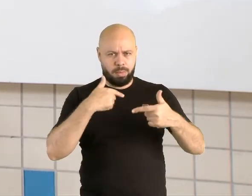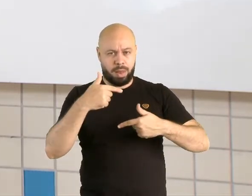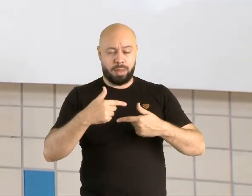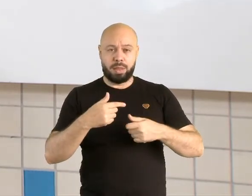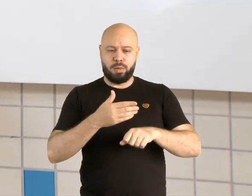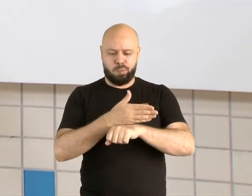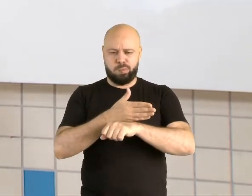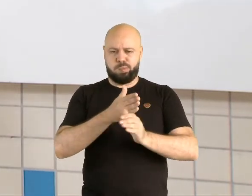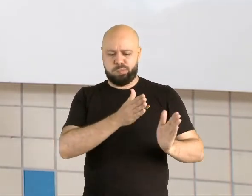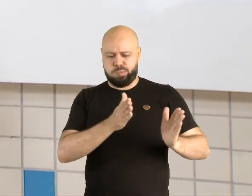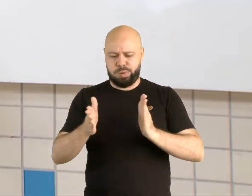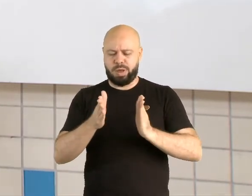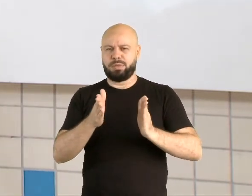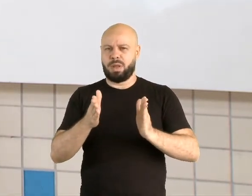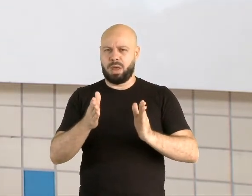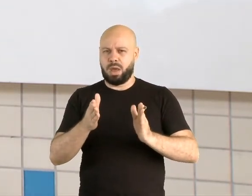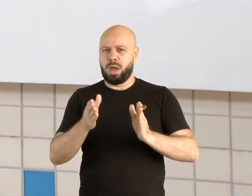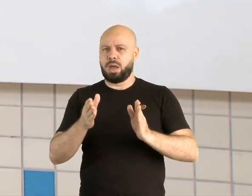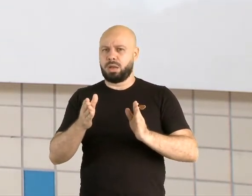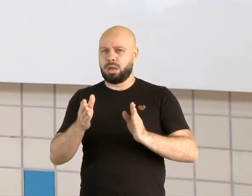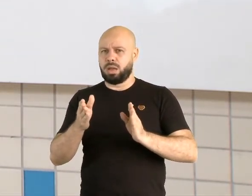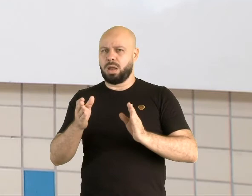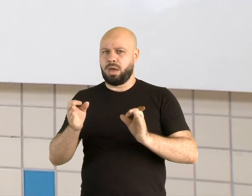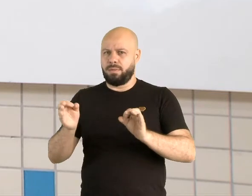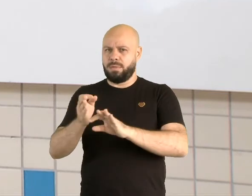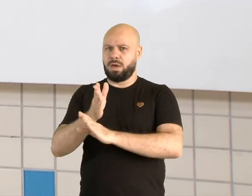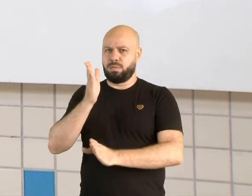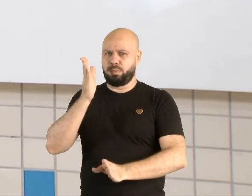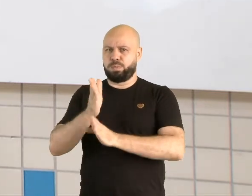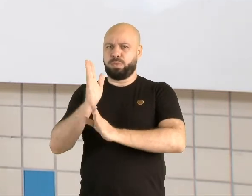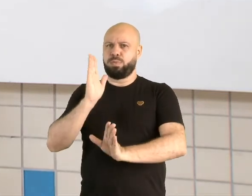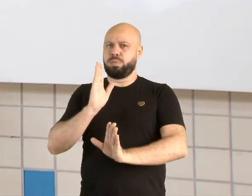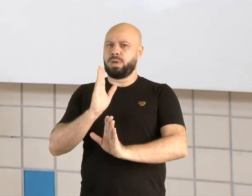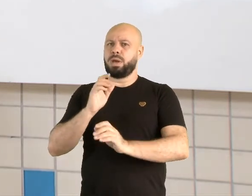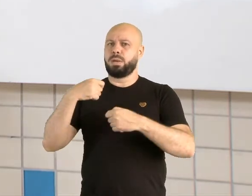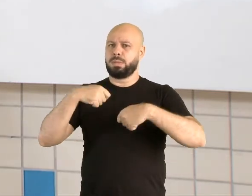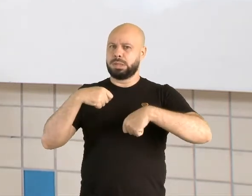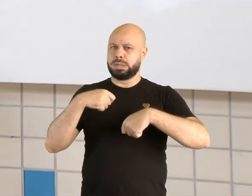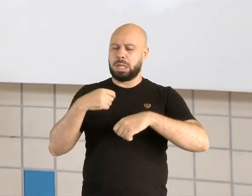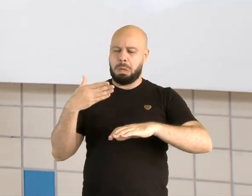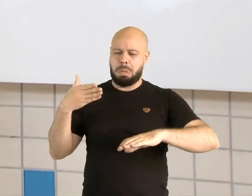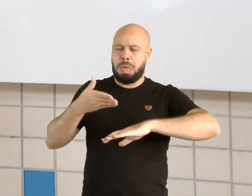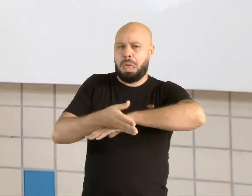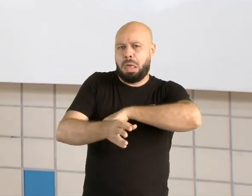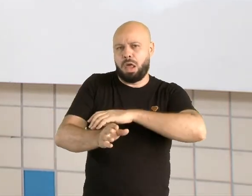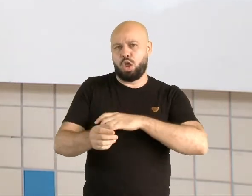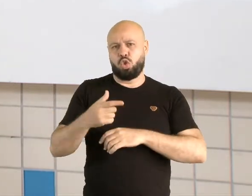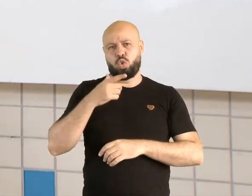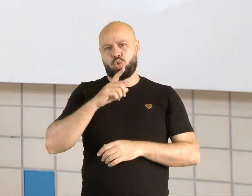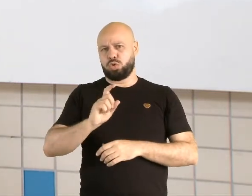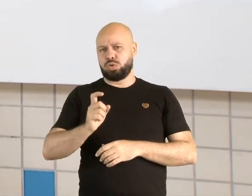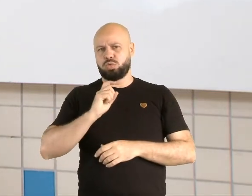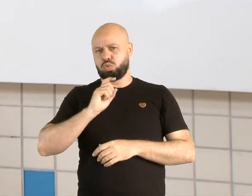prazo, depois que passa aquele prazo você não consegue mais acessar. E